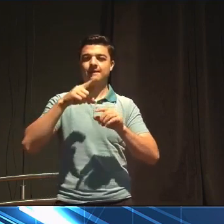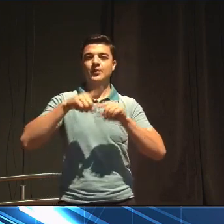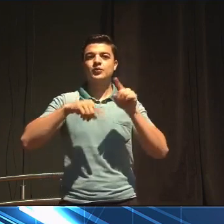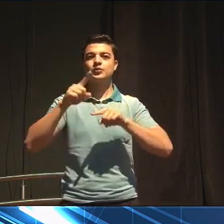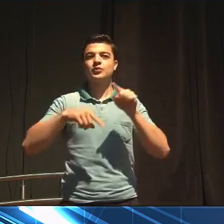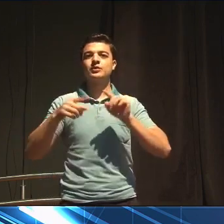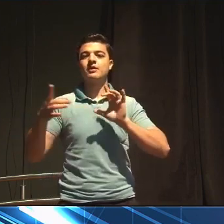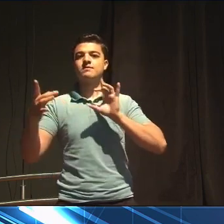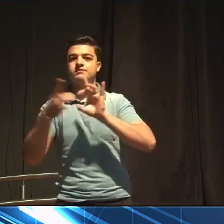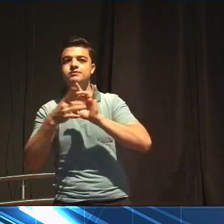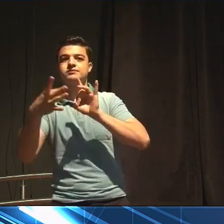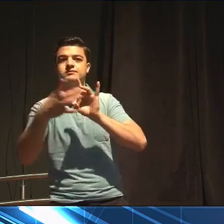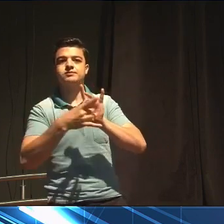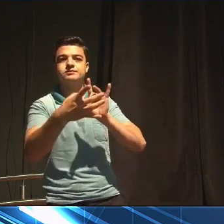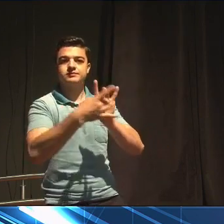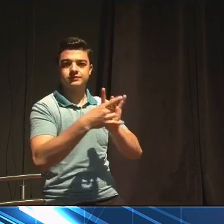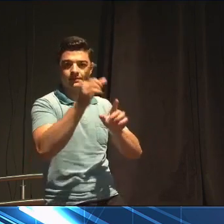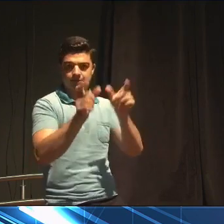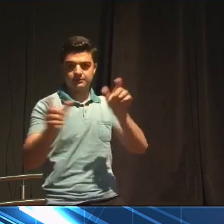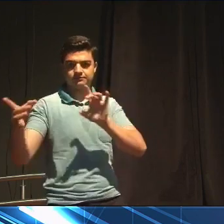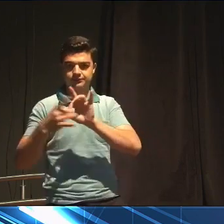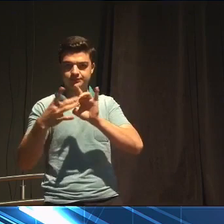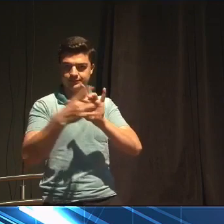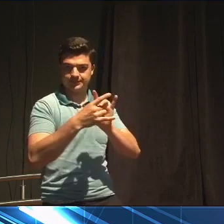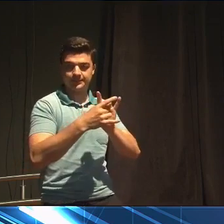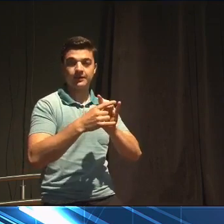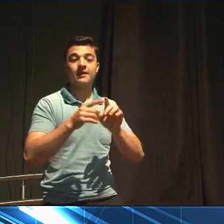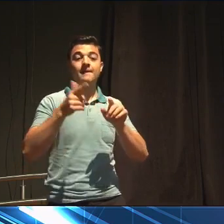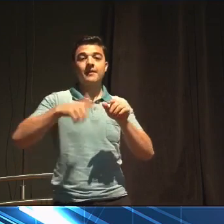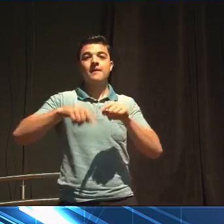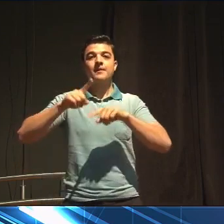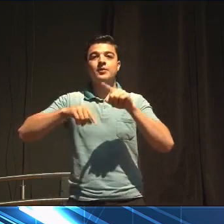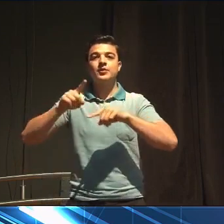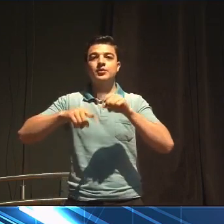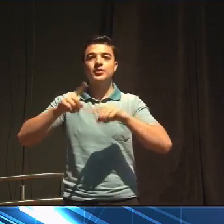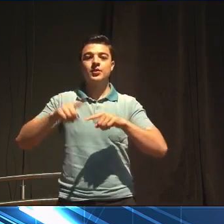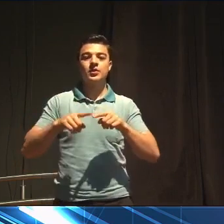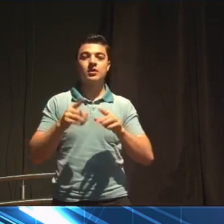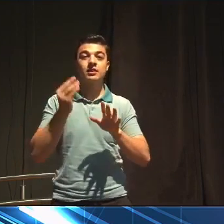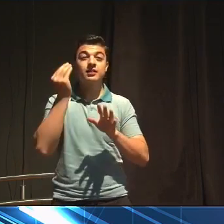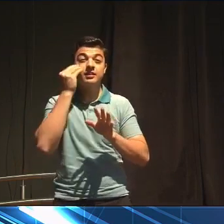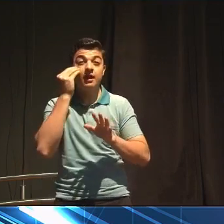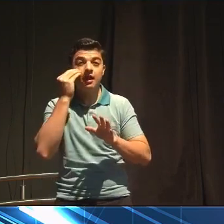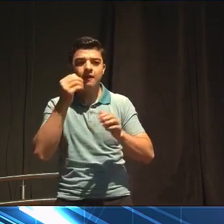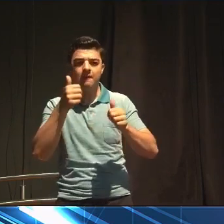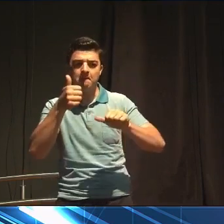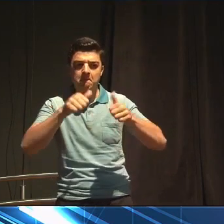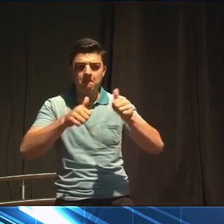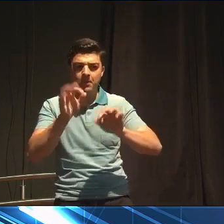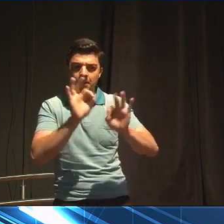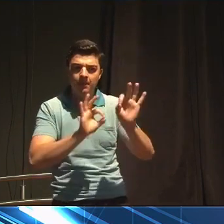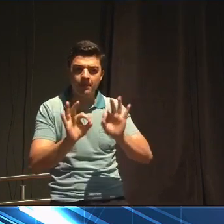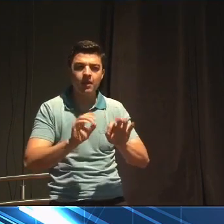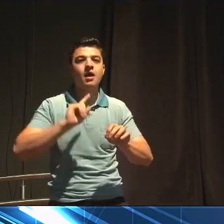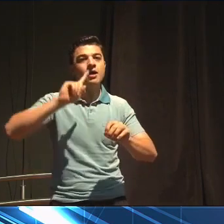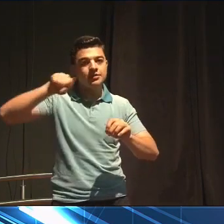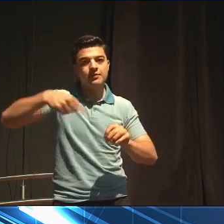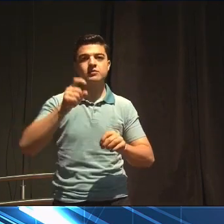tudo, ferramentas para simulação e depois para renderização. Tudo isso só é possível por conta do